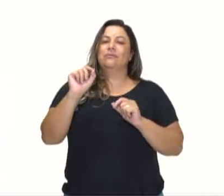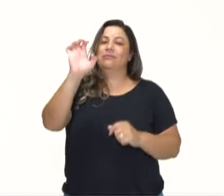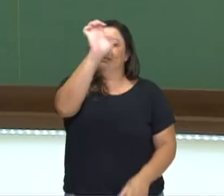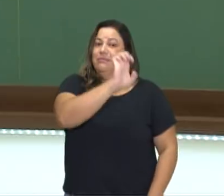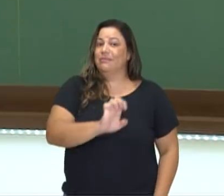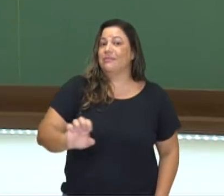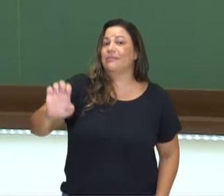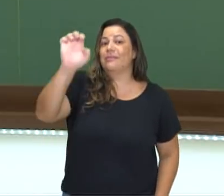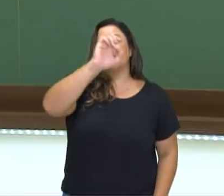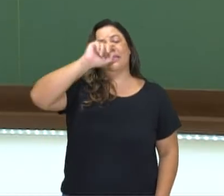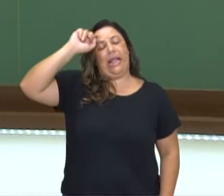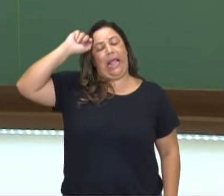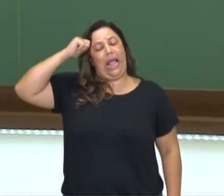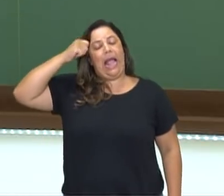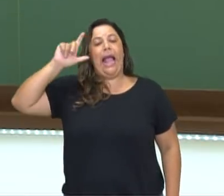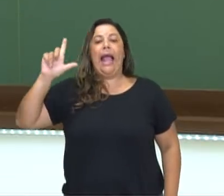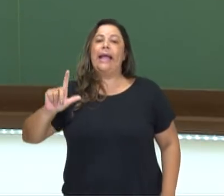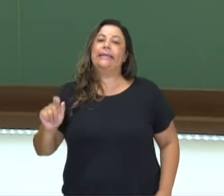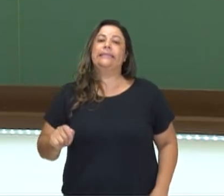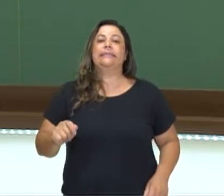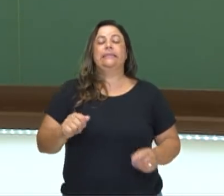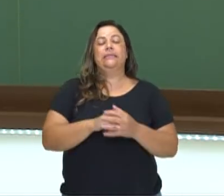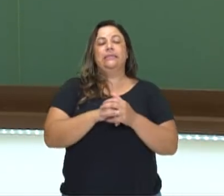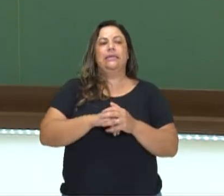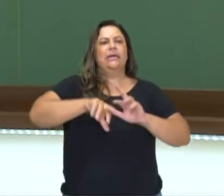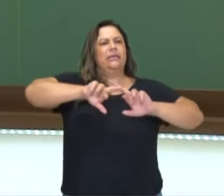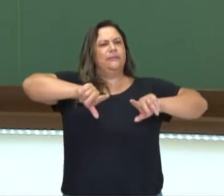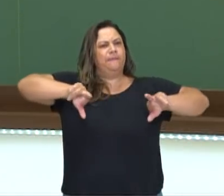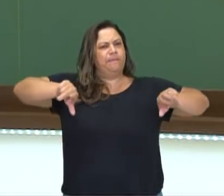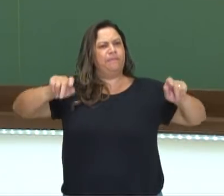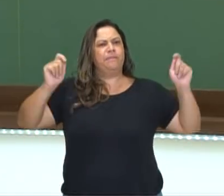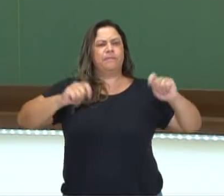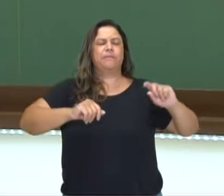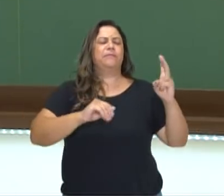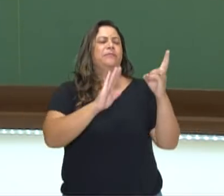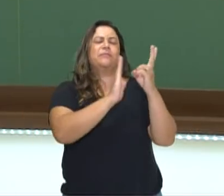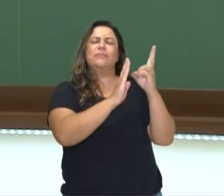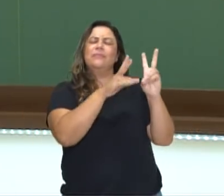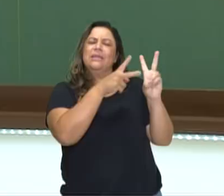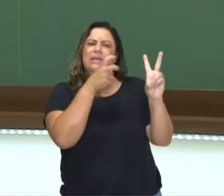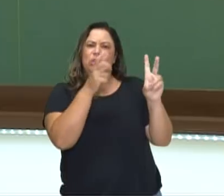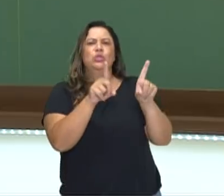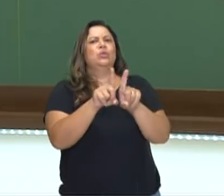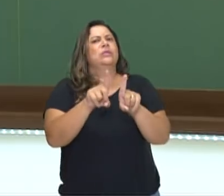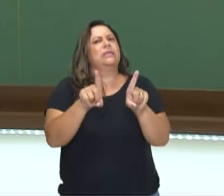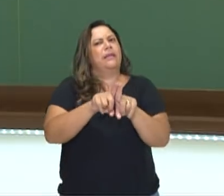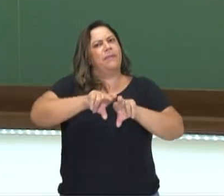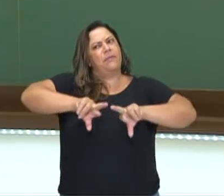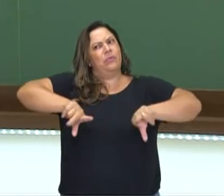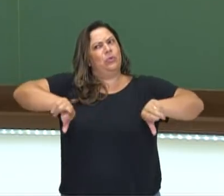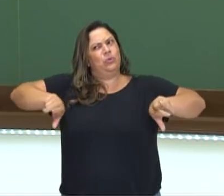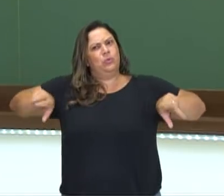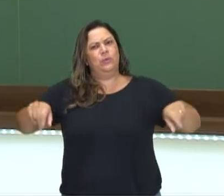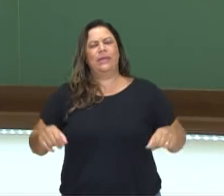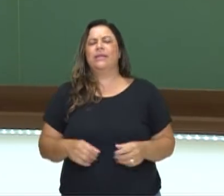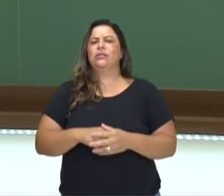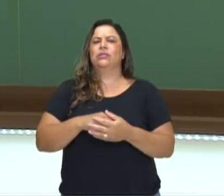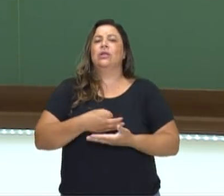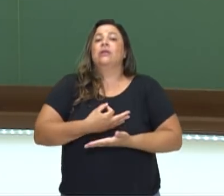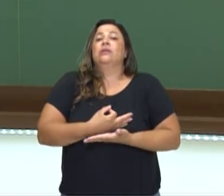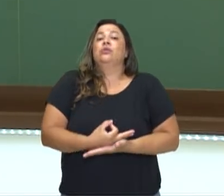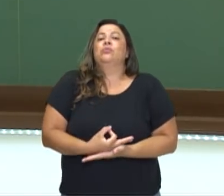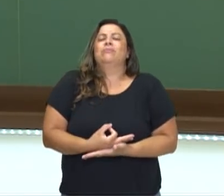muito recentemente da cultura oriental. Afinal, a gente fala em meditação, karma, dharma, Buda, que são